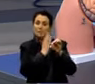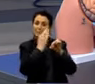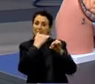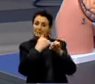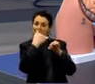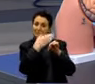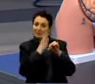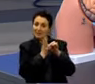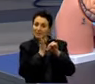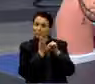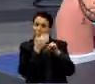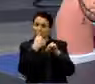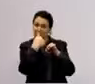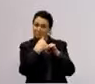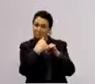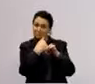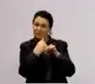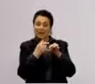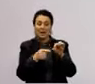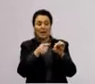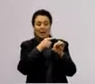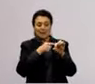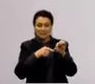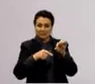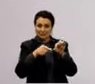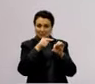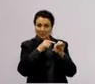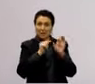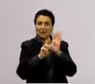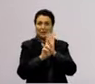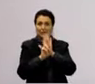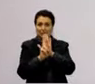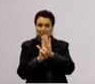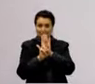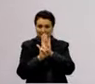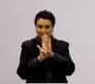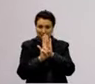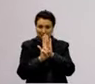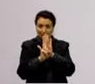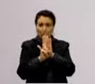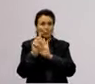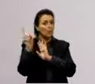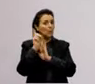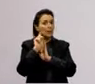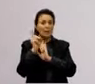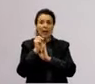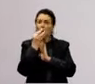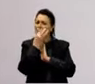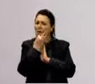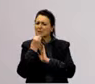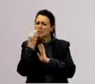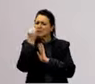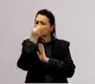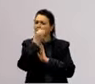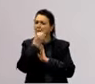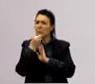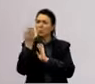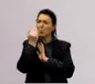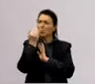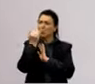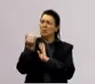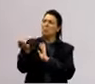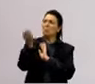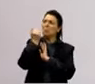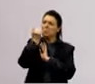pedaços. Essa pastilha inteira, então, vai representar quando a gente não mastiga muito o alimento,